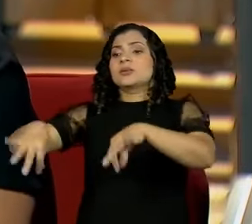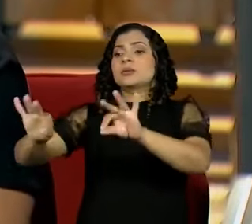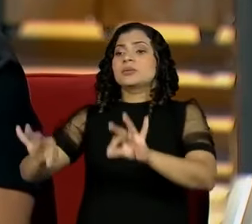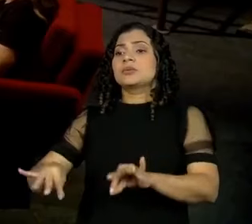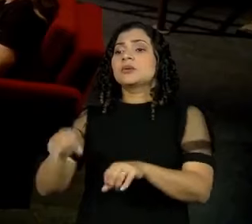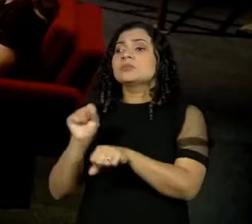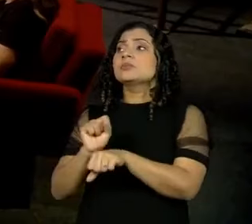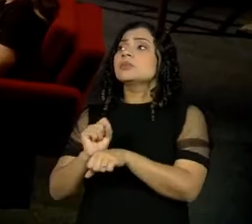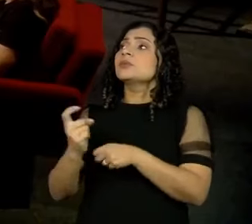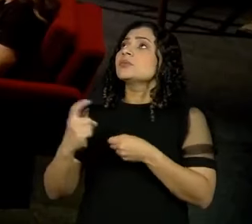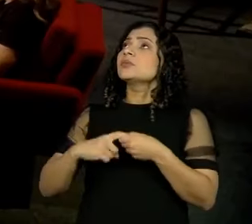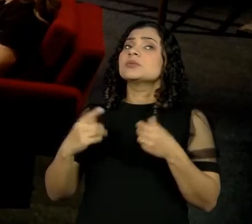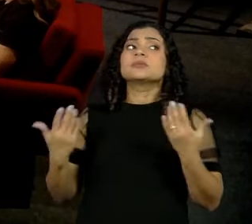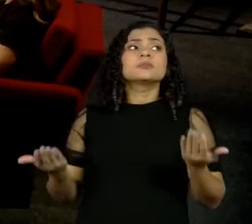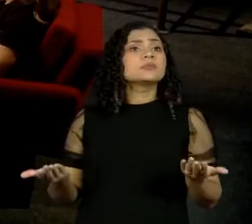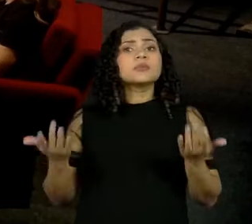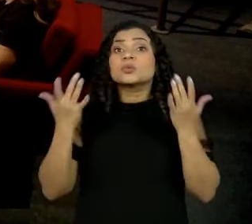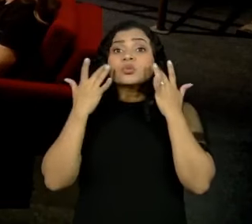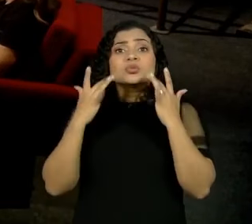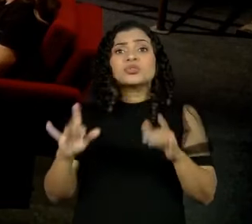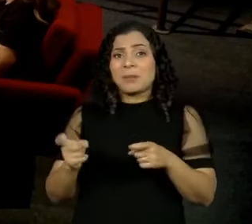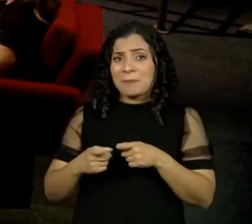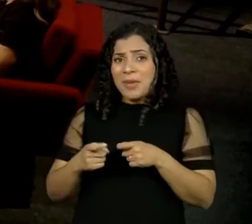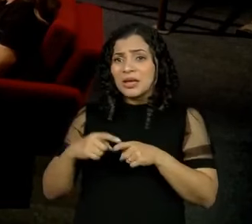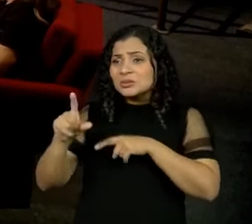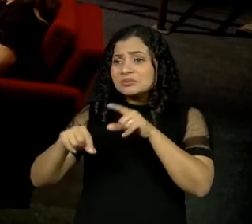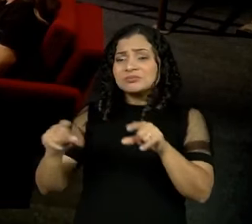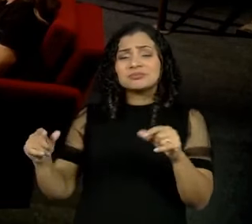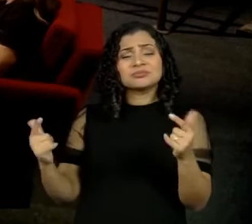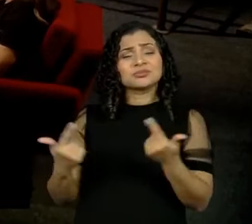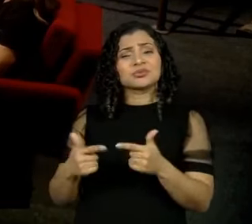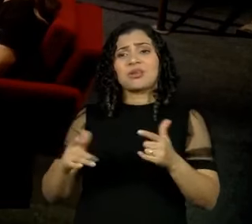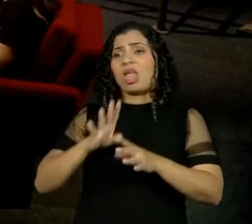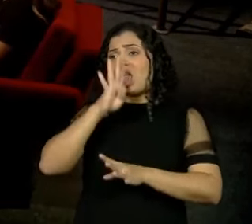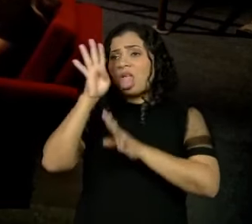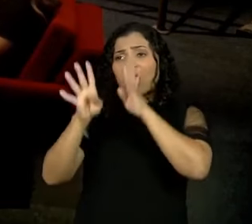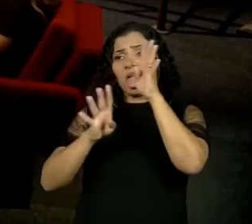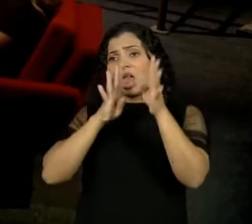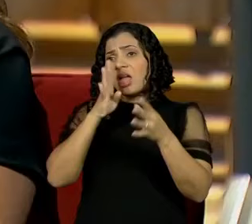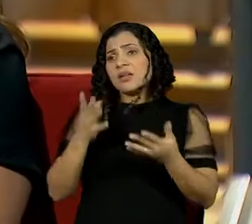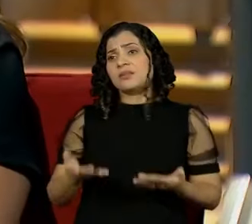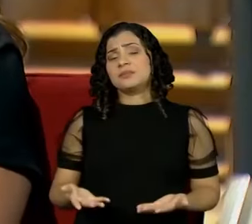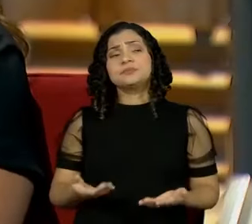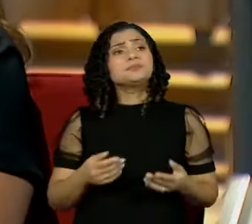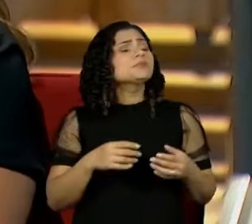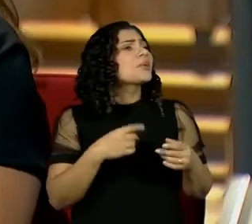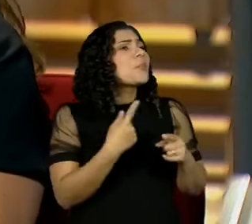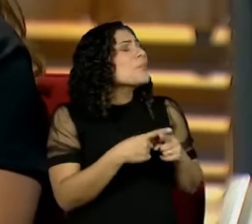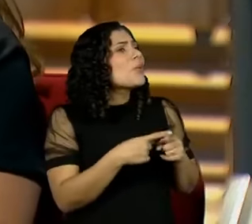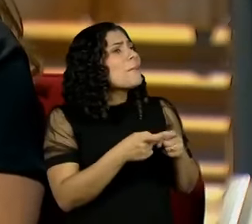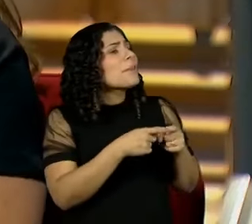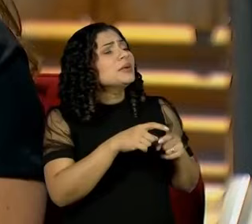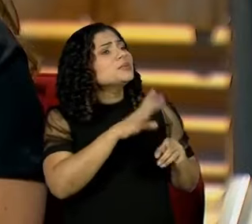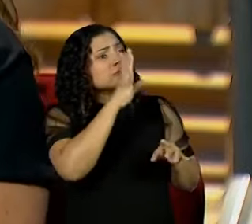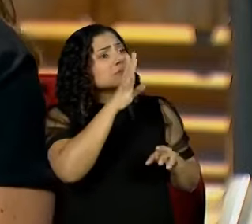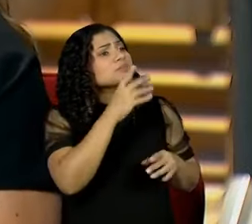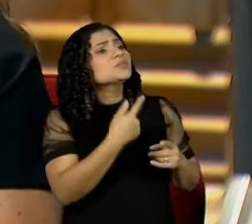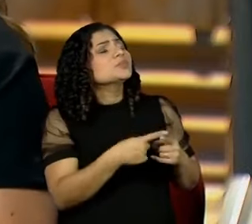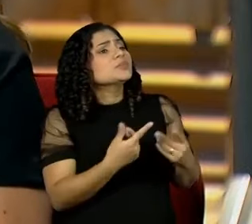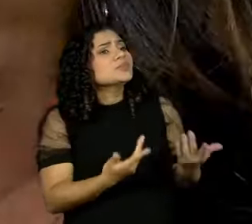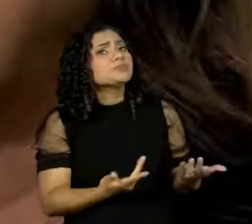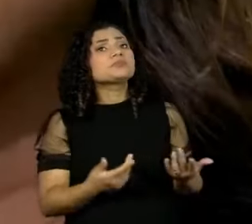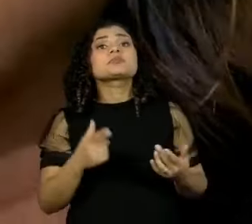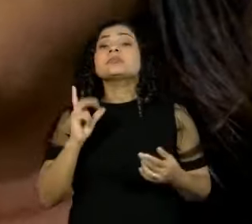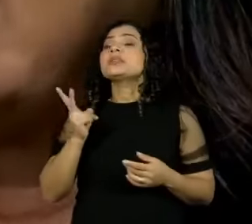voltar não existia critério médico pra internação dessas pessoas quais eram os critérios então era era sempre alguém com mais poder por